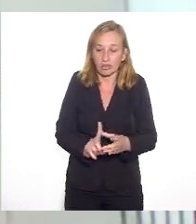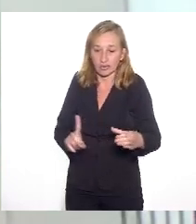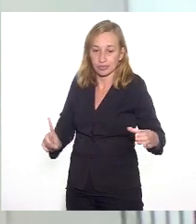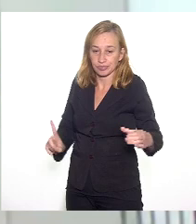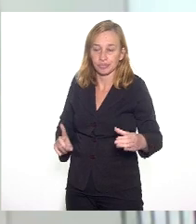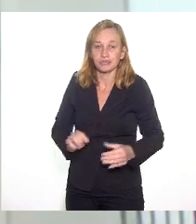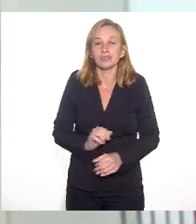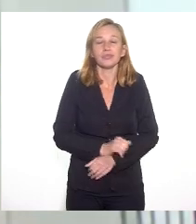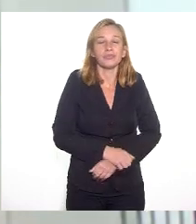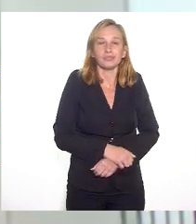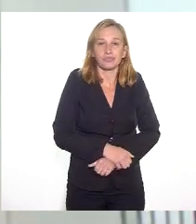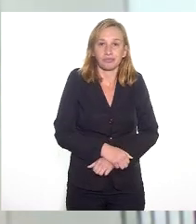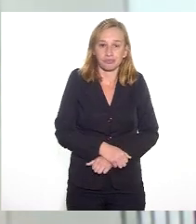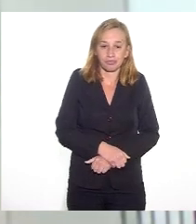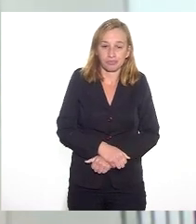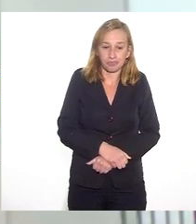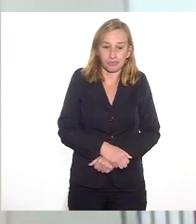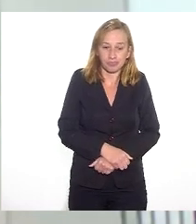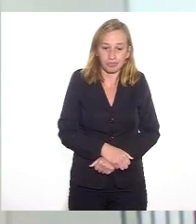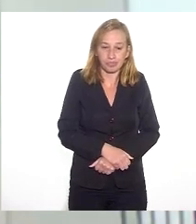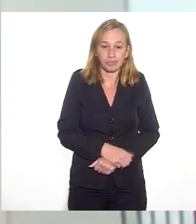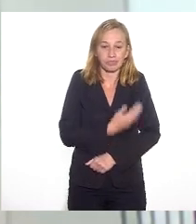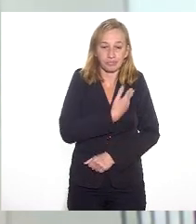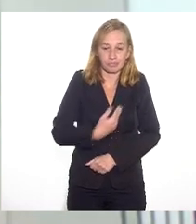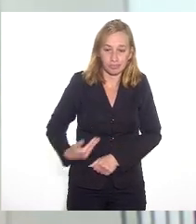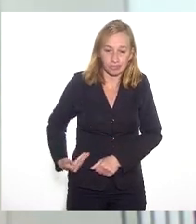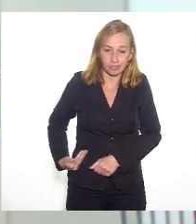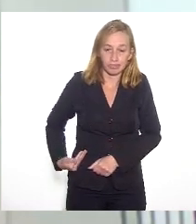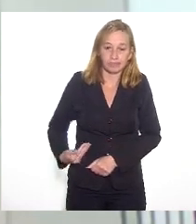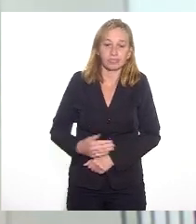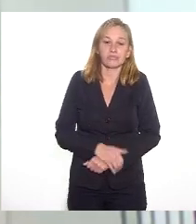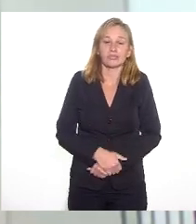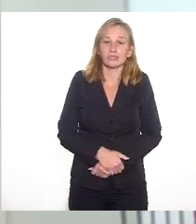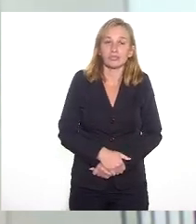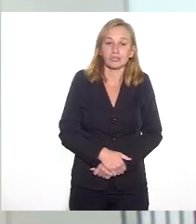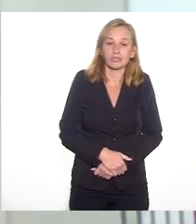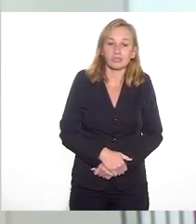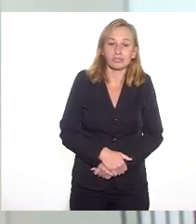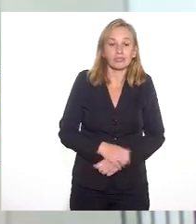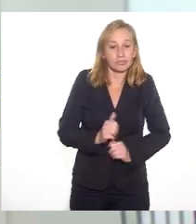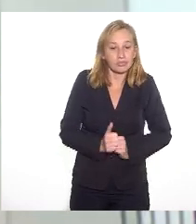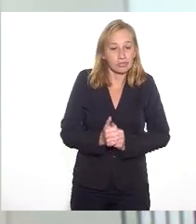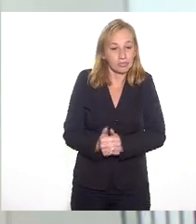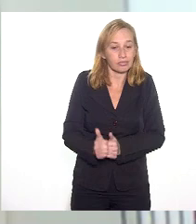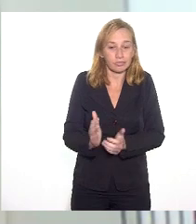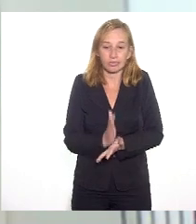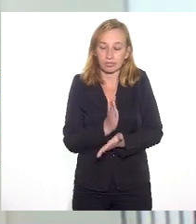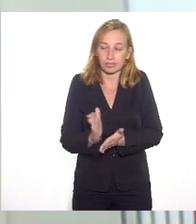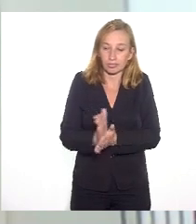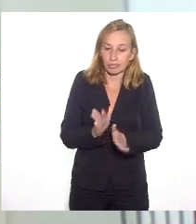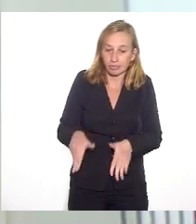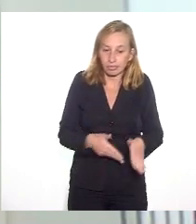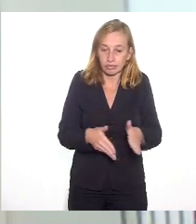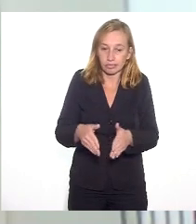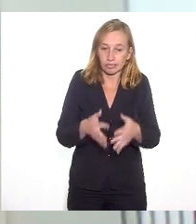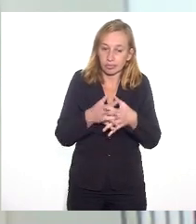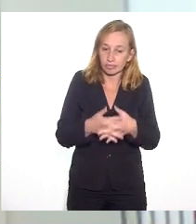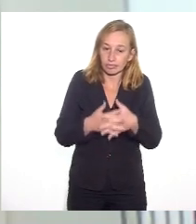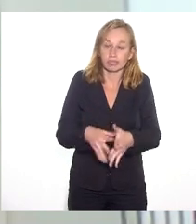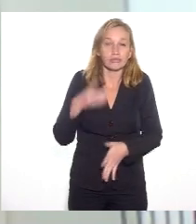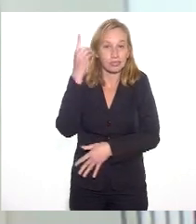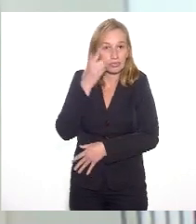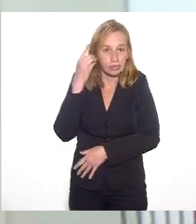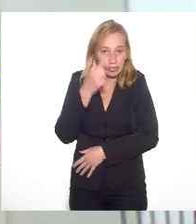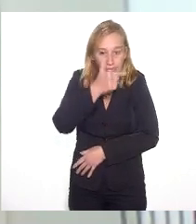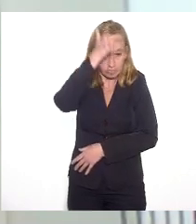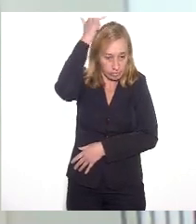social, e que o governo tem seguido alguns caminhos complicados. O deputado Luiz Paulo acabou de